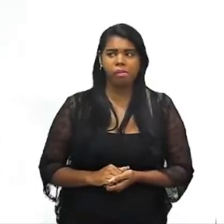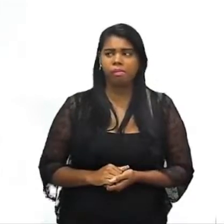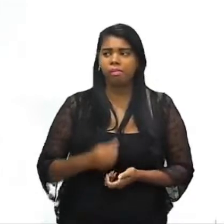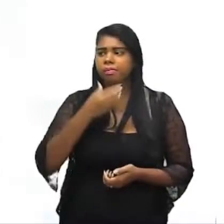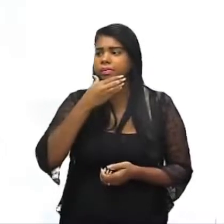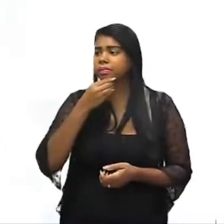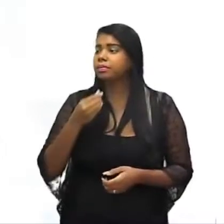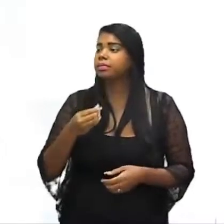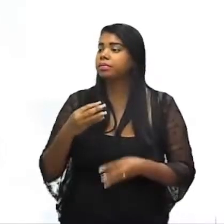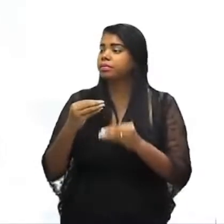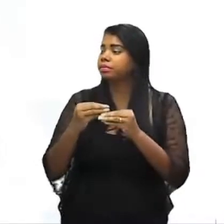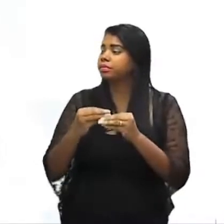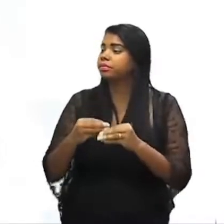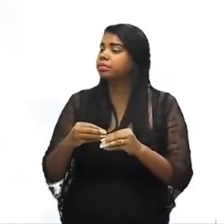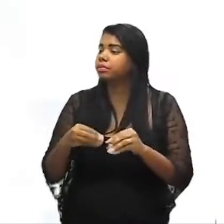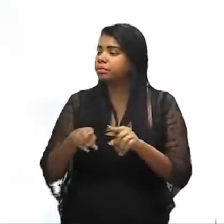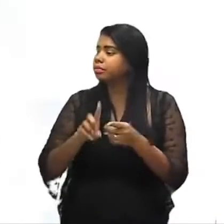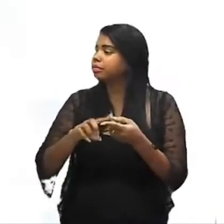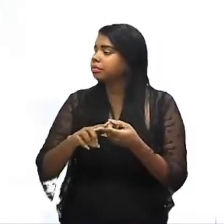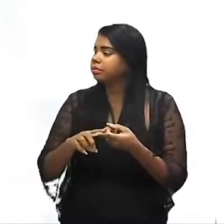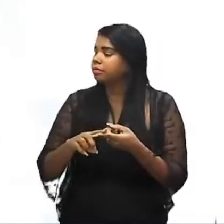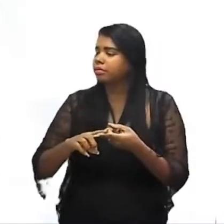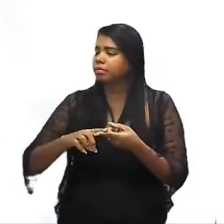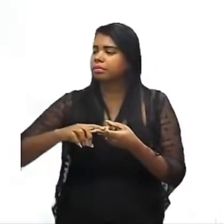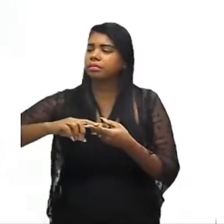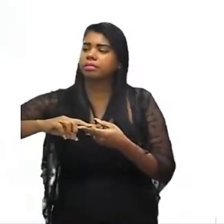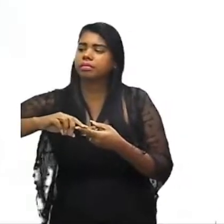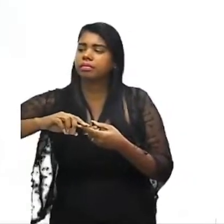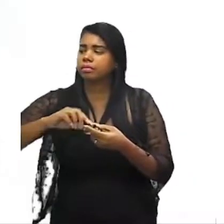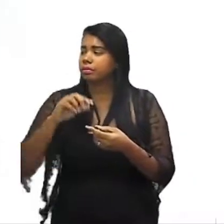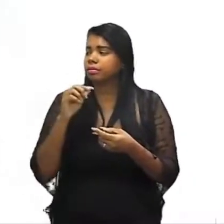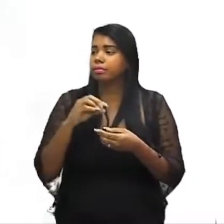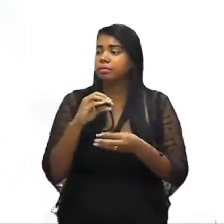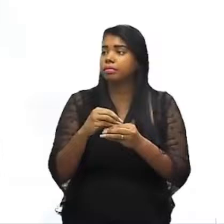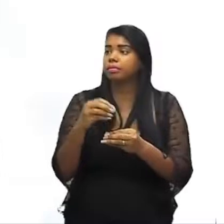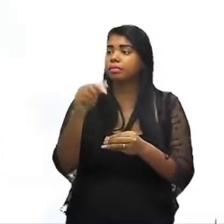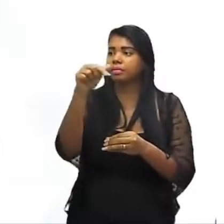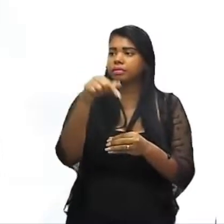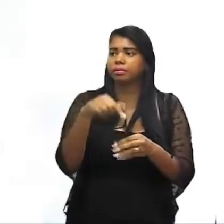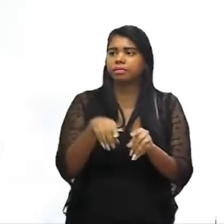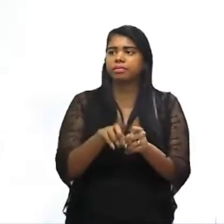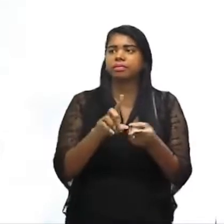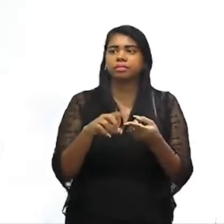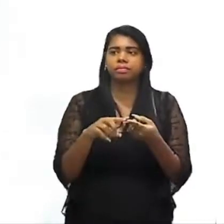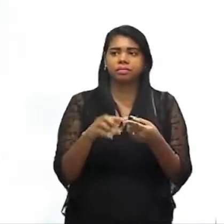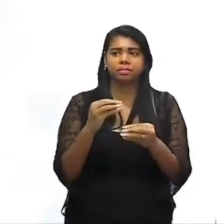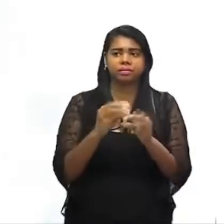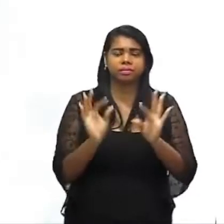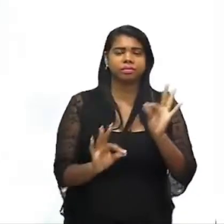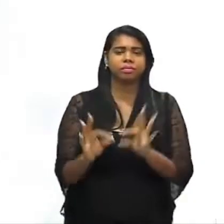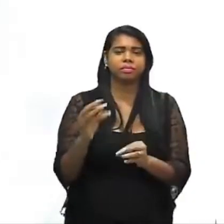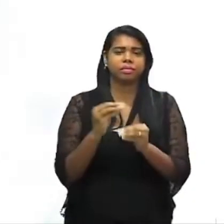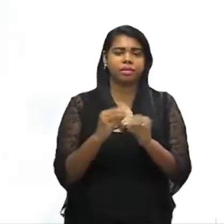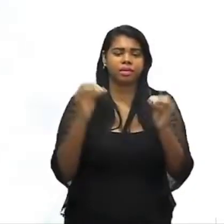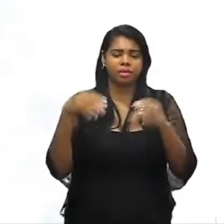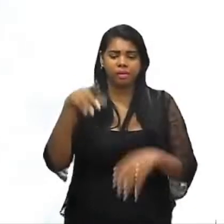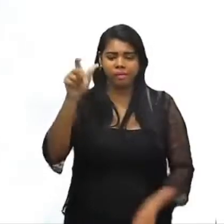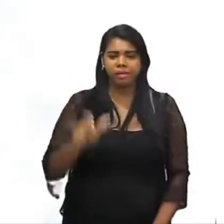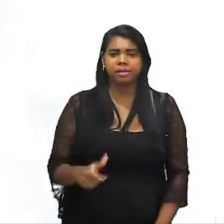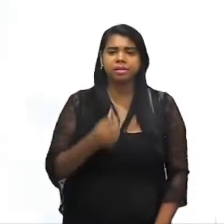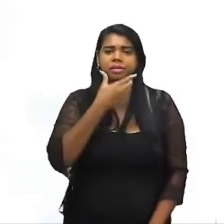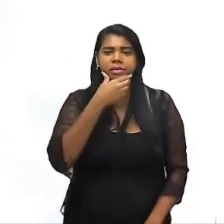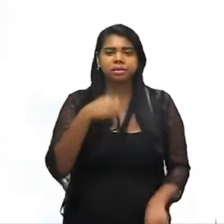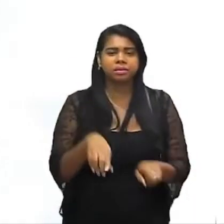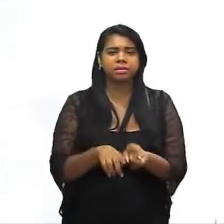das cavernas deixavam. Então, a ciência, ela identifica que a descoberta do homem, do